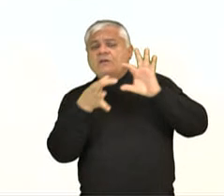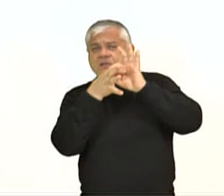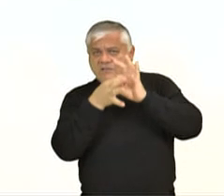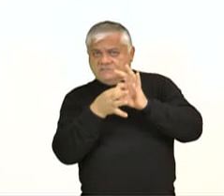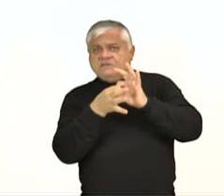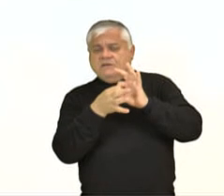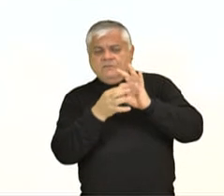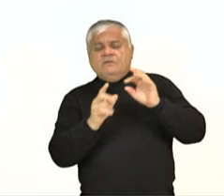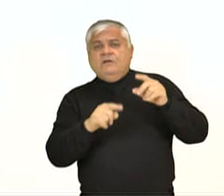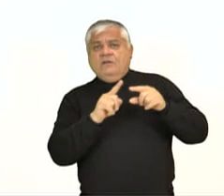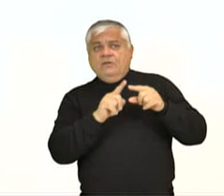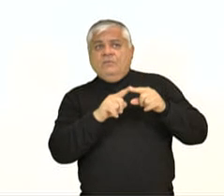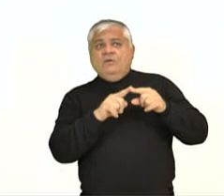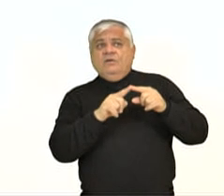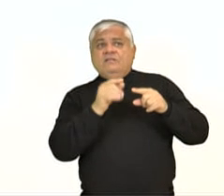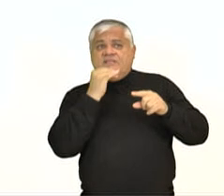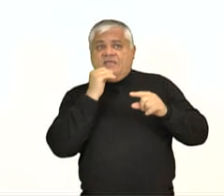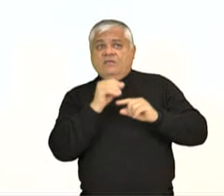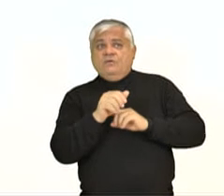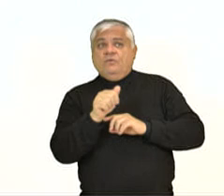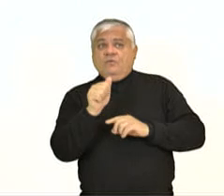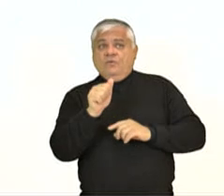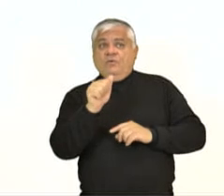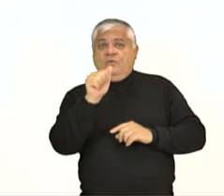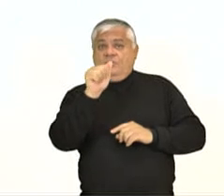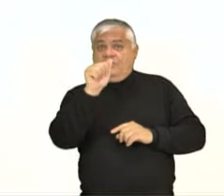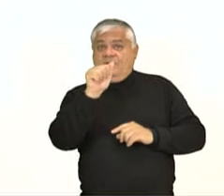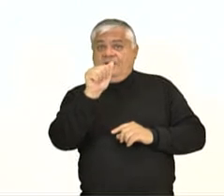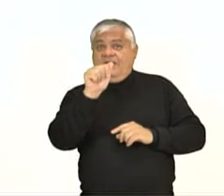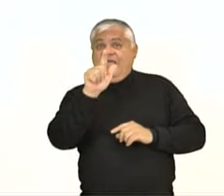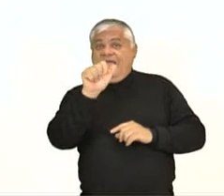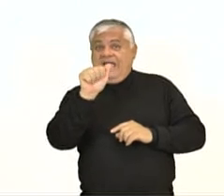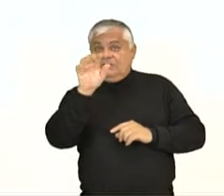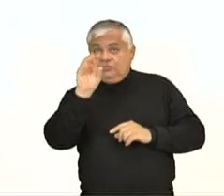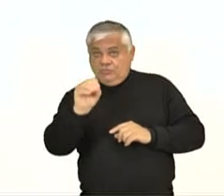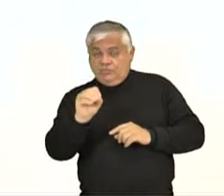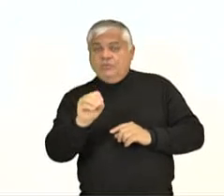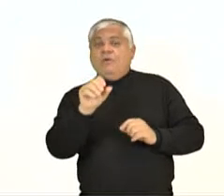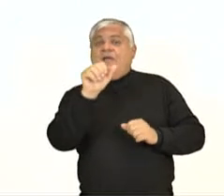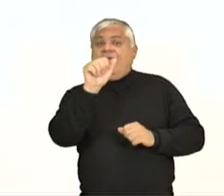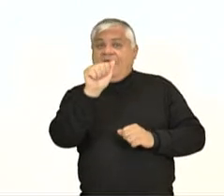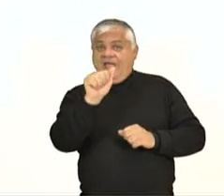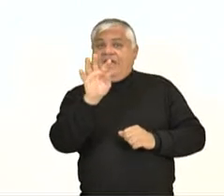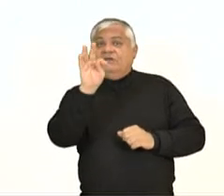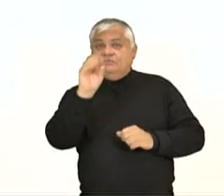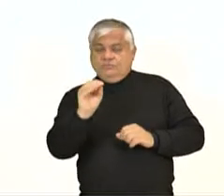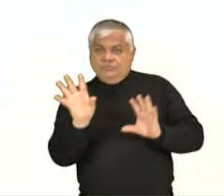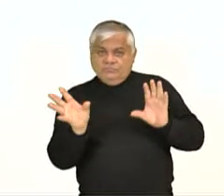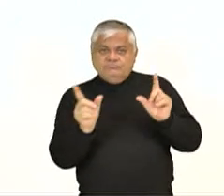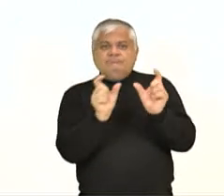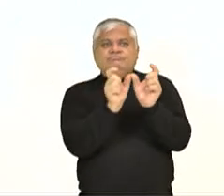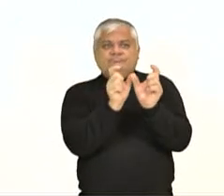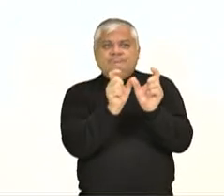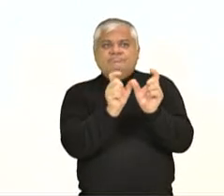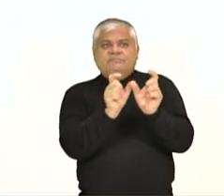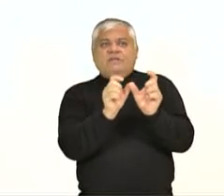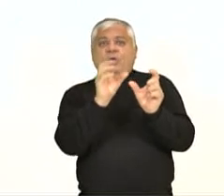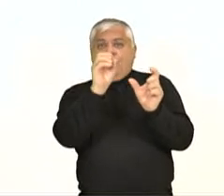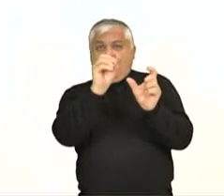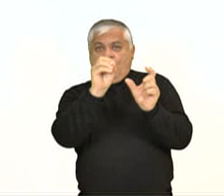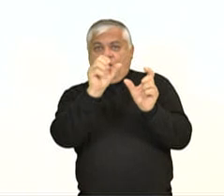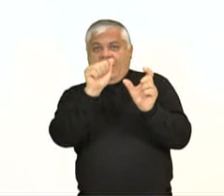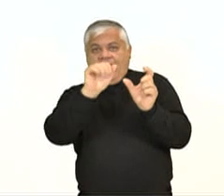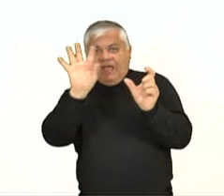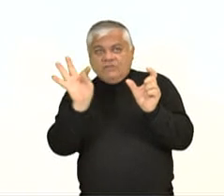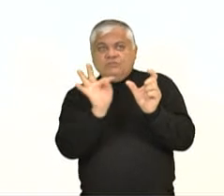química, oato, nós temos aqui este termo que vai ser inserido no nome, oato de,